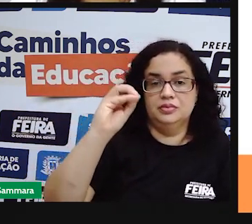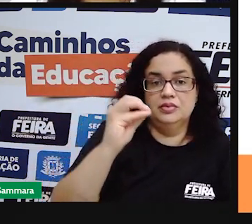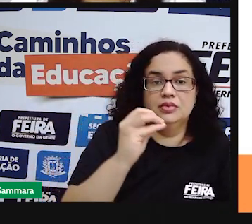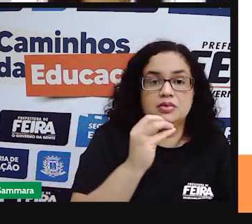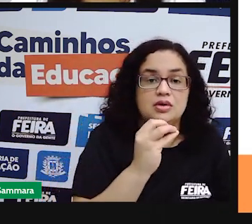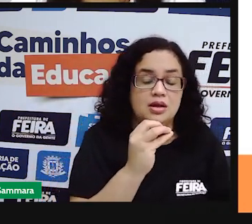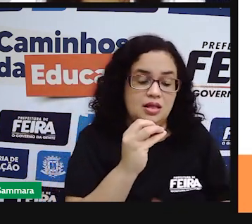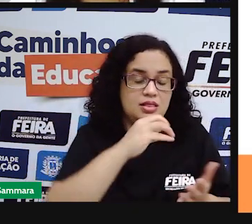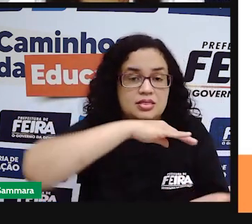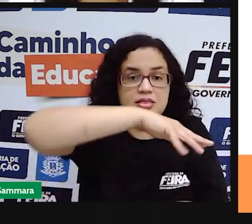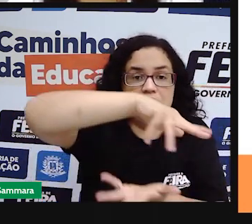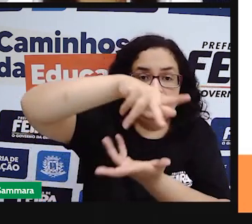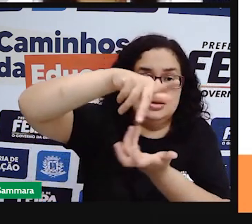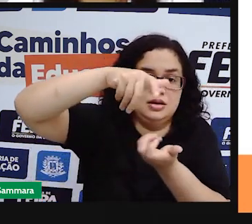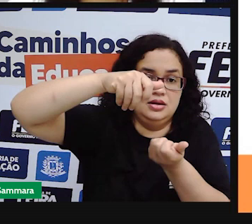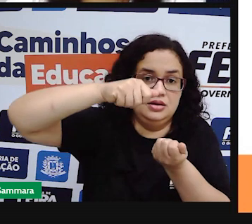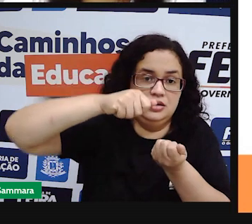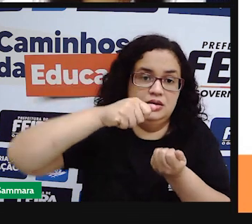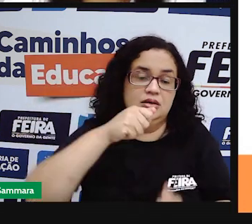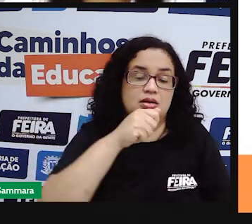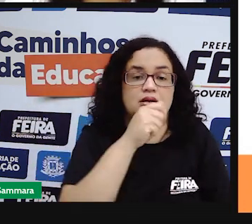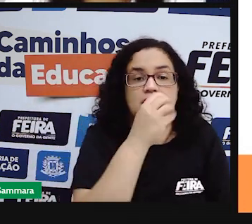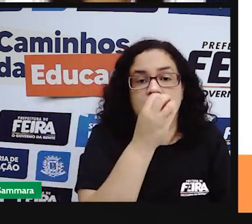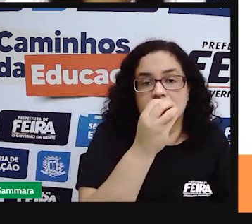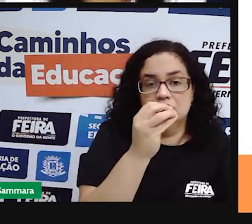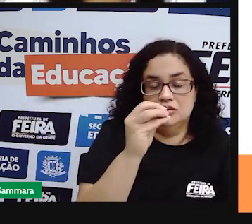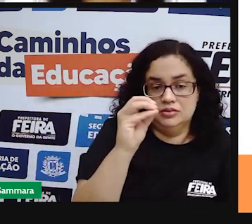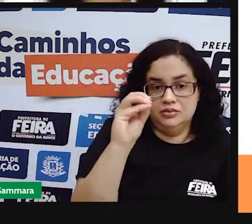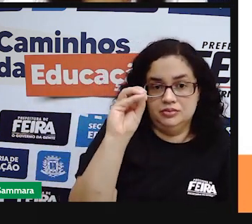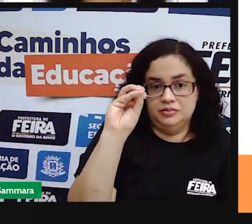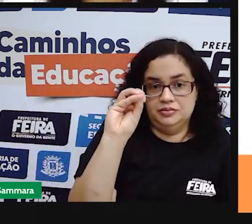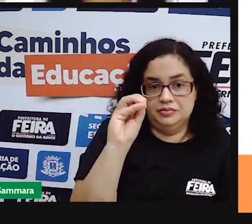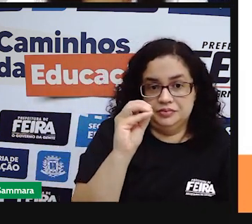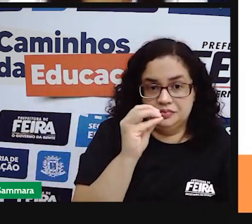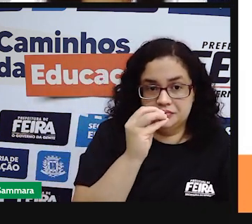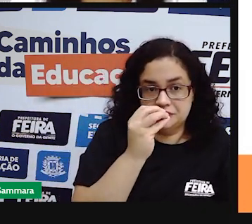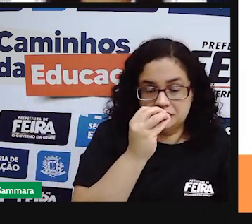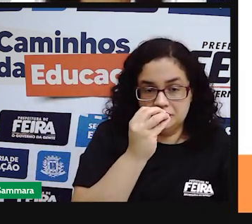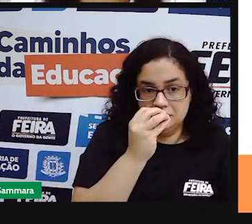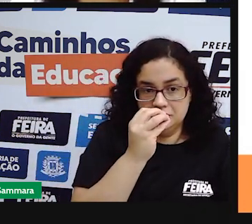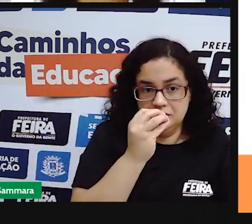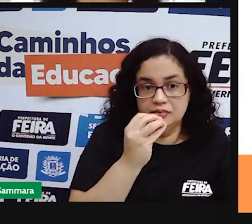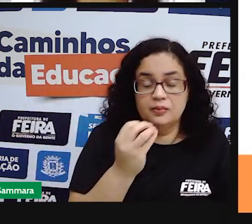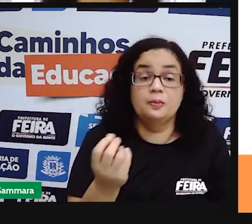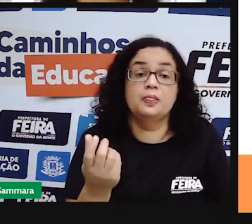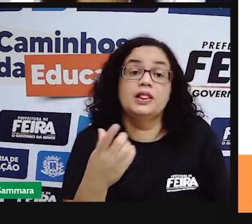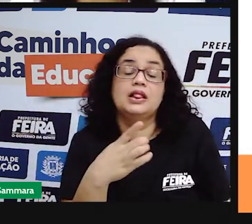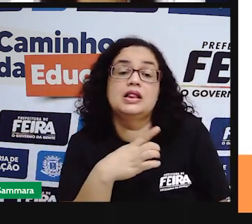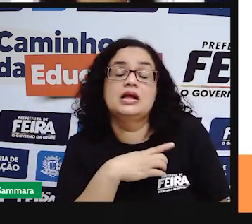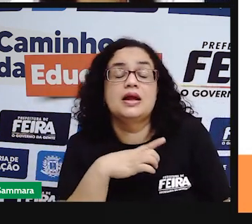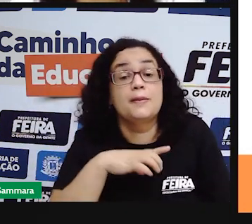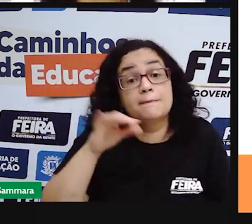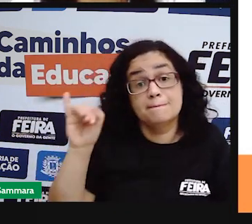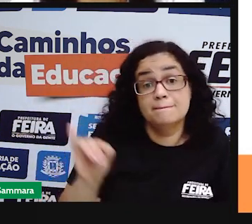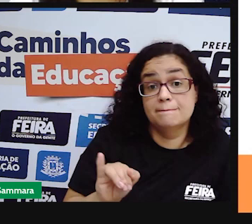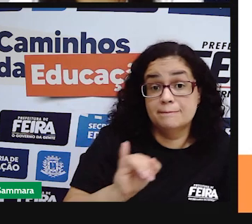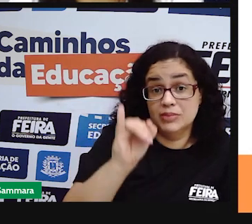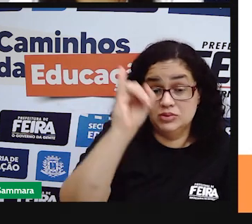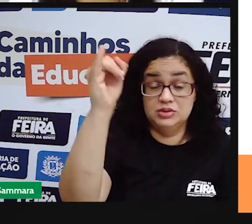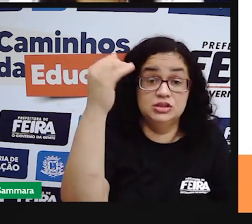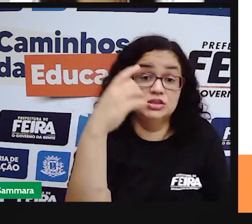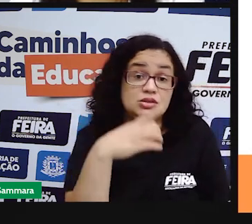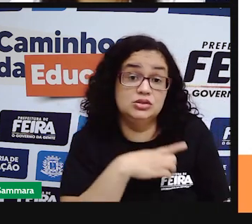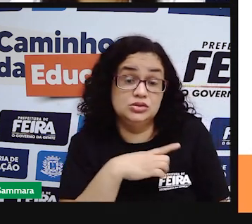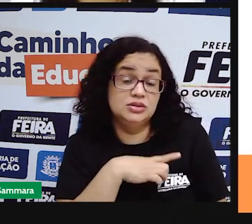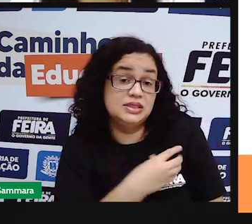que a Terra faz em torno de si mesma. A rotação é de extrema importância para a manutenção da